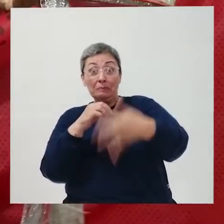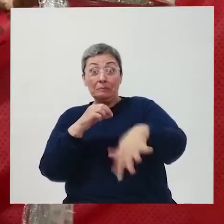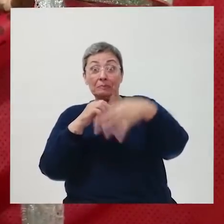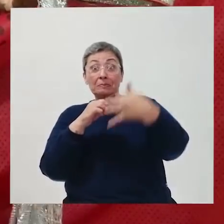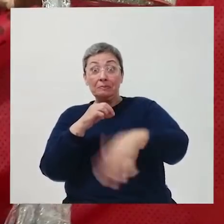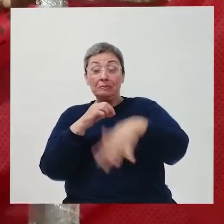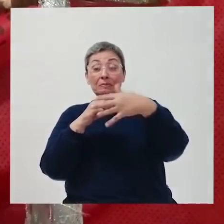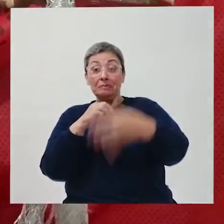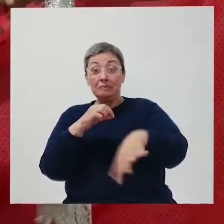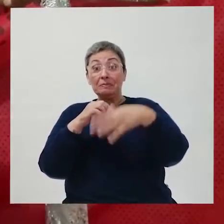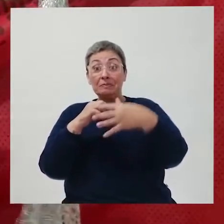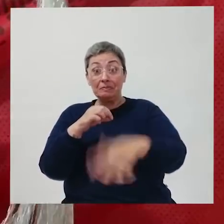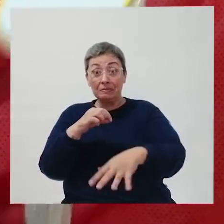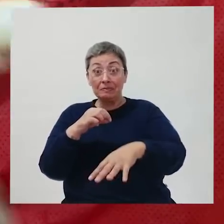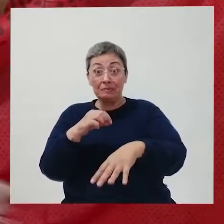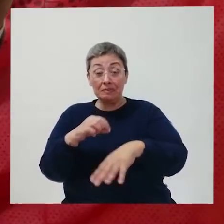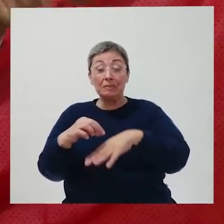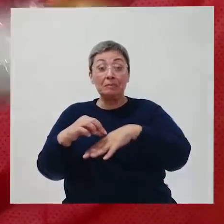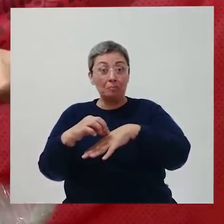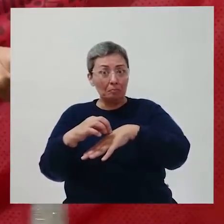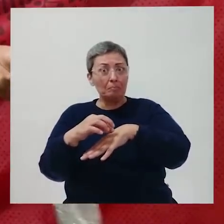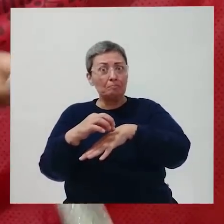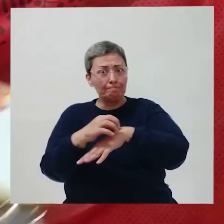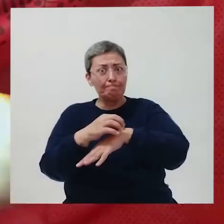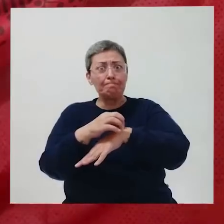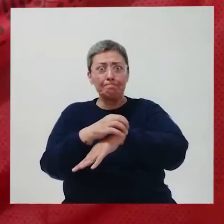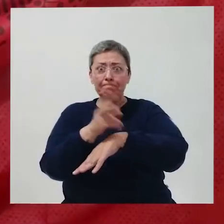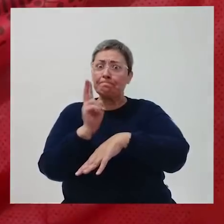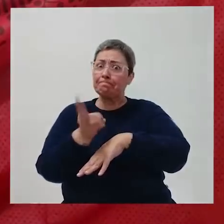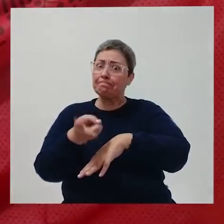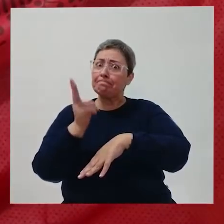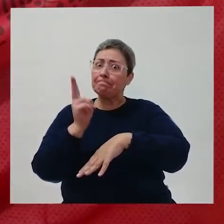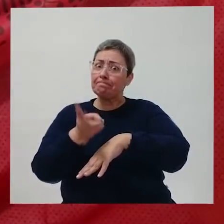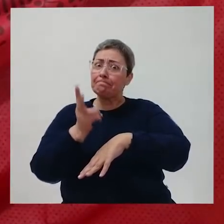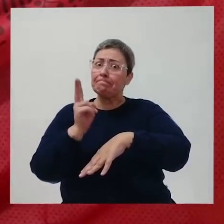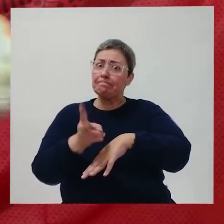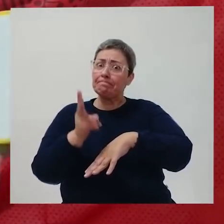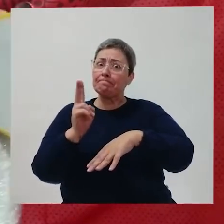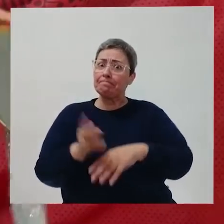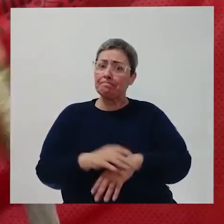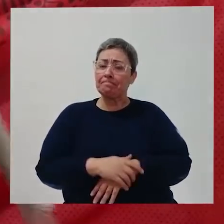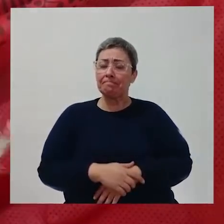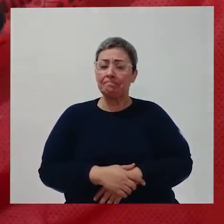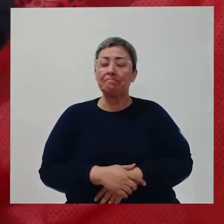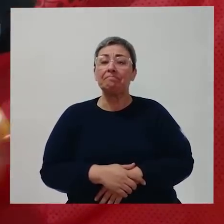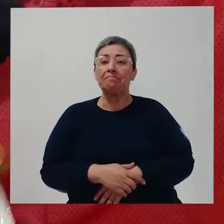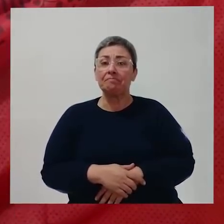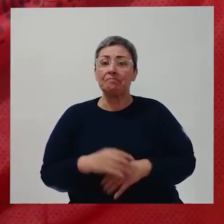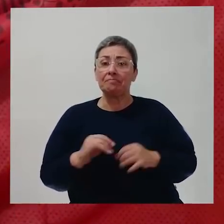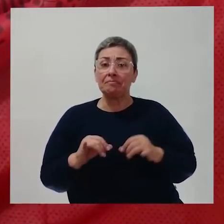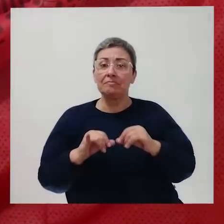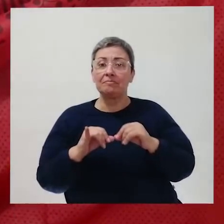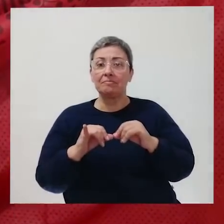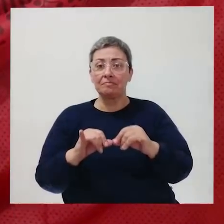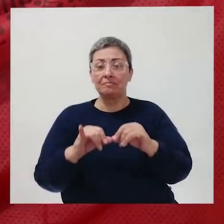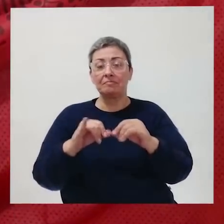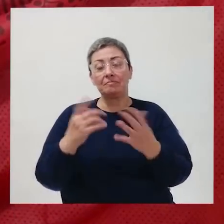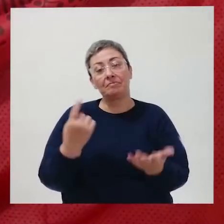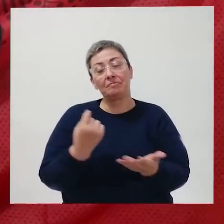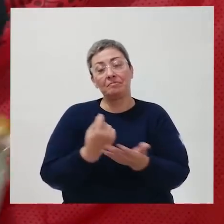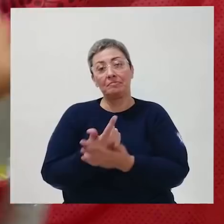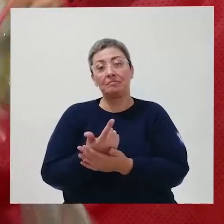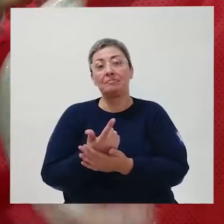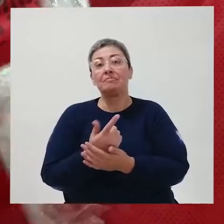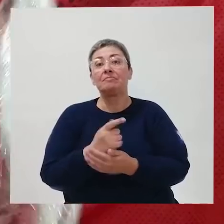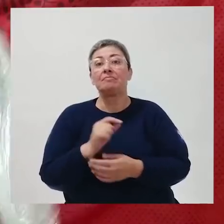sacudi, sacudi, sacudi, mas a formiguinha não parava de subir. Fui no